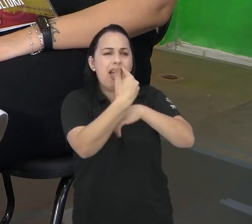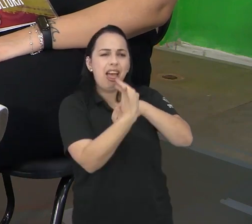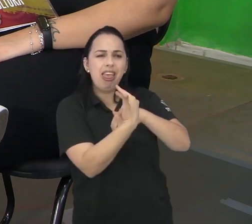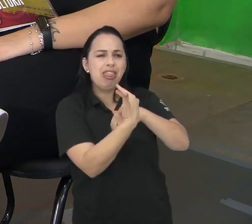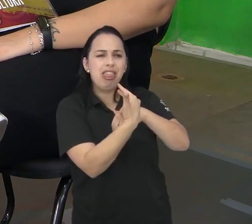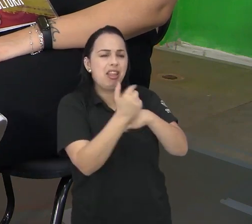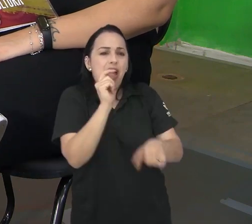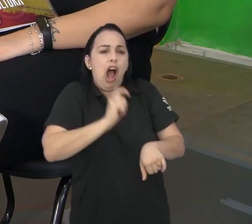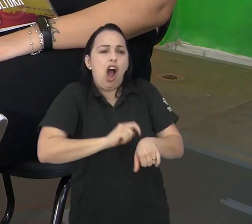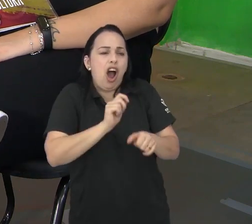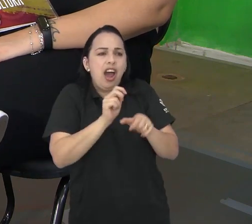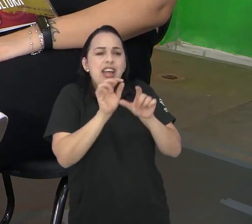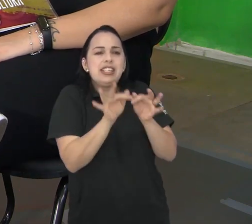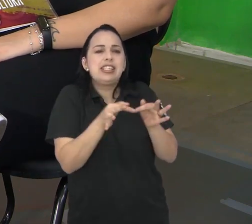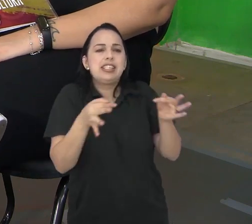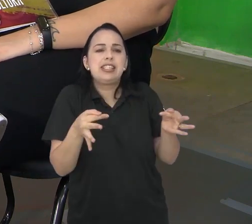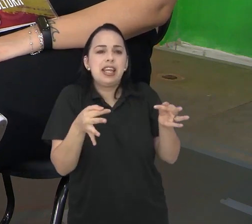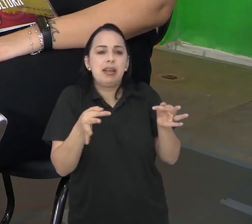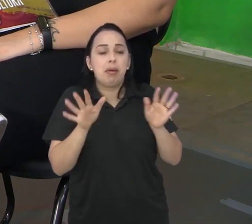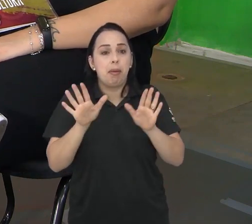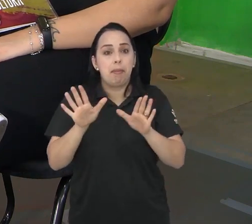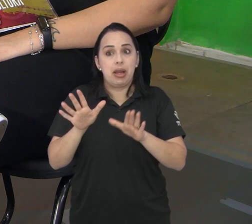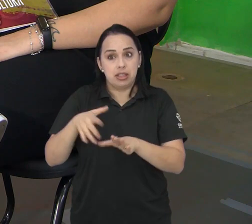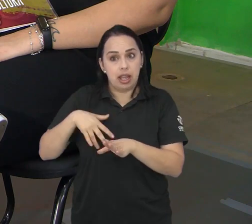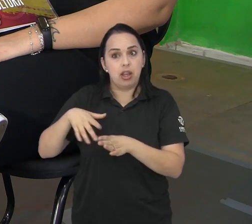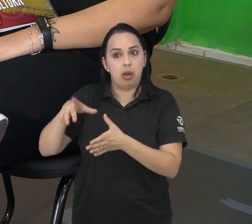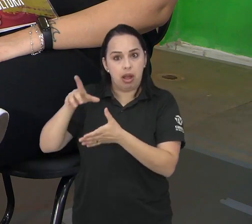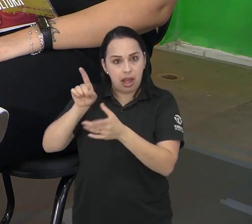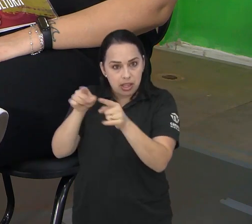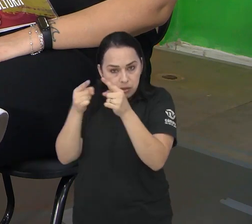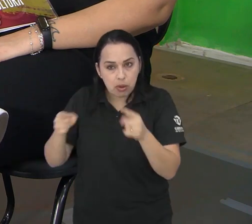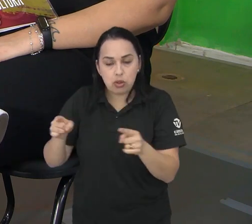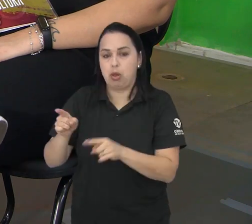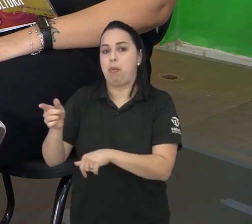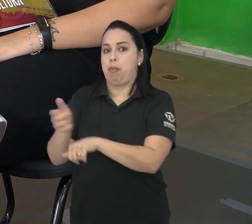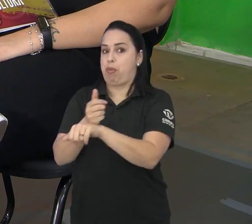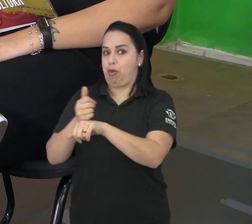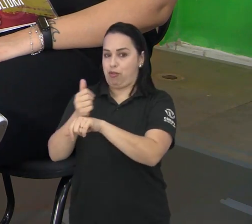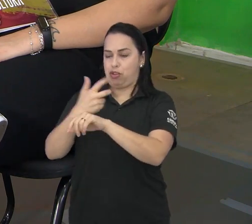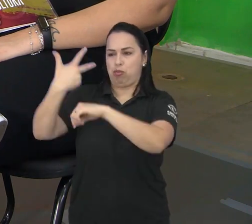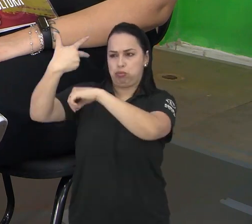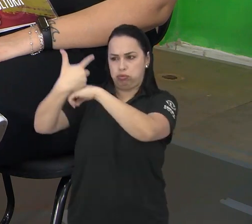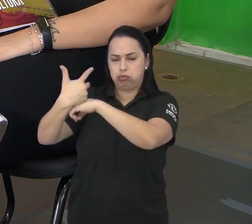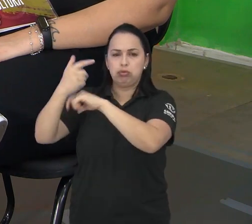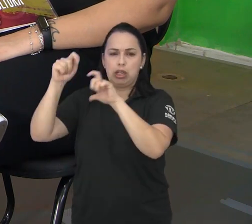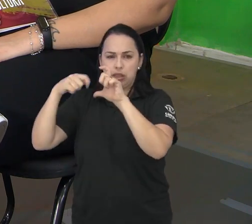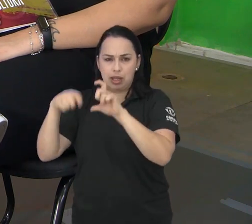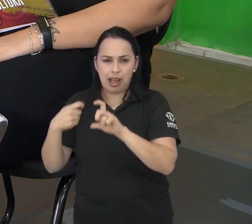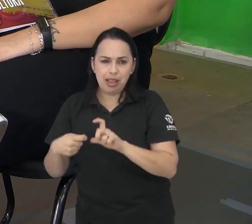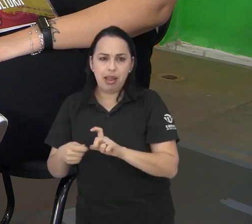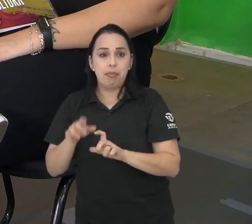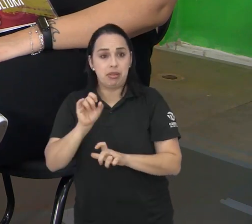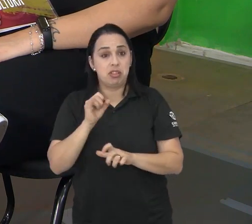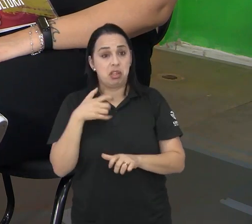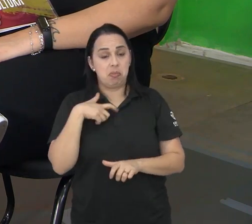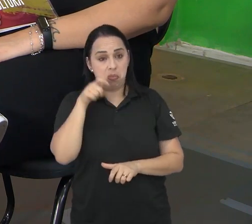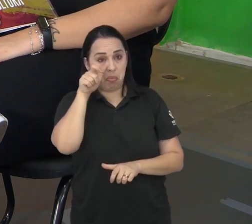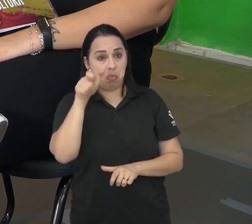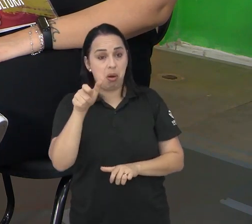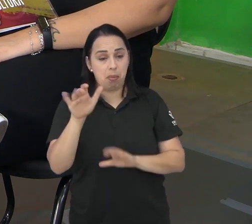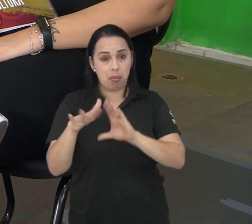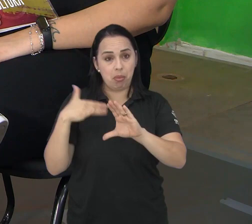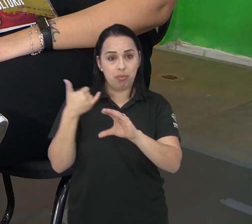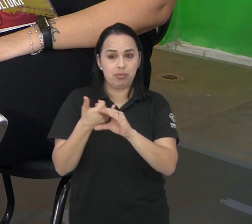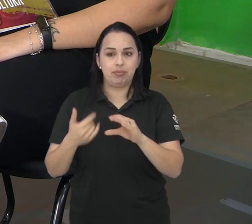é gravado assim na hora ali, só mais o DVD mesmo, que é um trabalho artístico que tem uma produção. Mas os outros, quem quiser